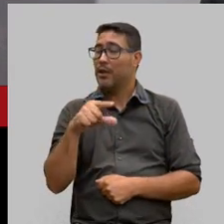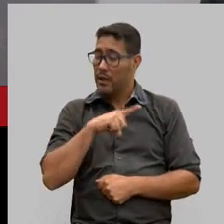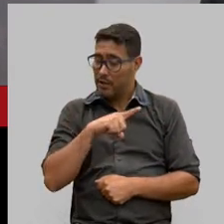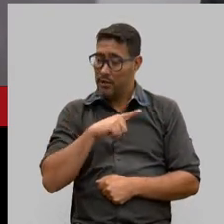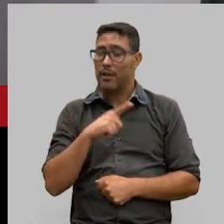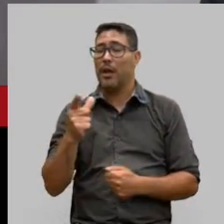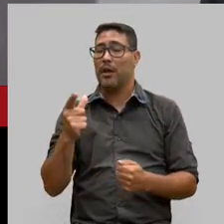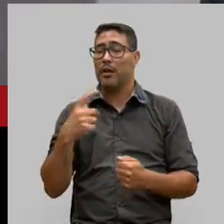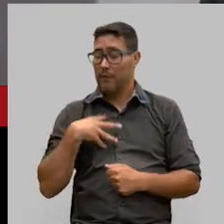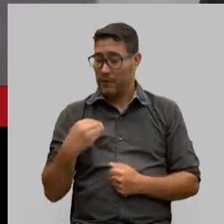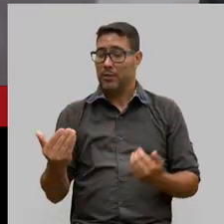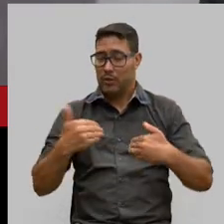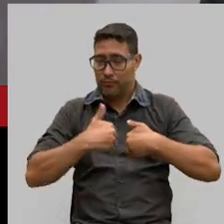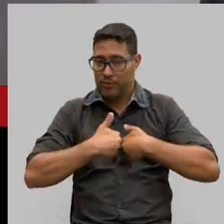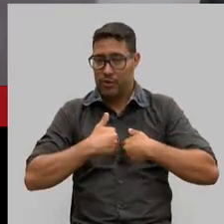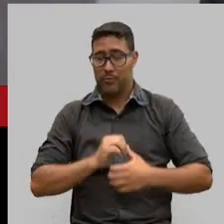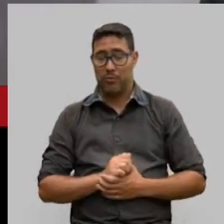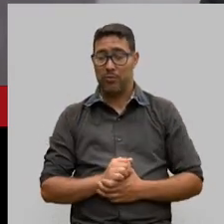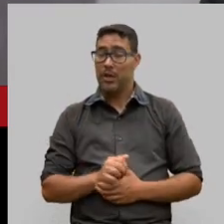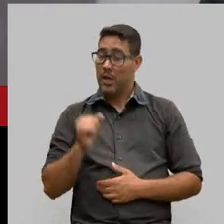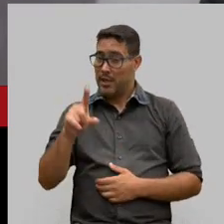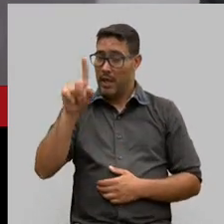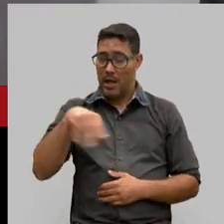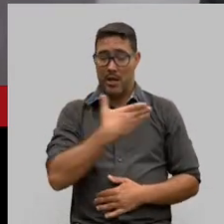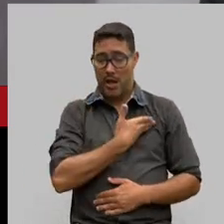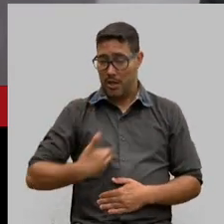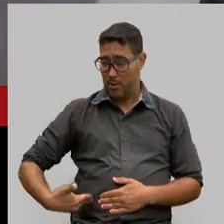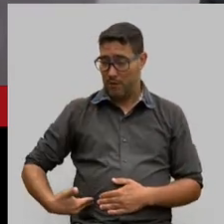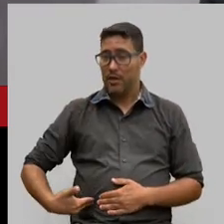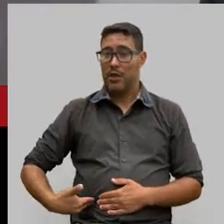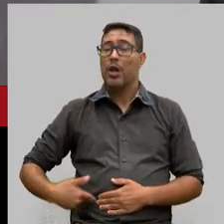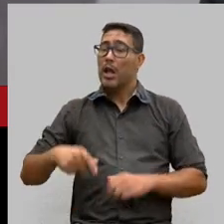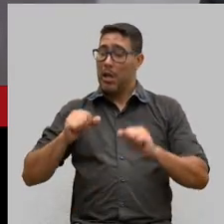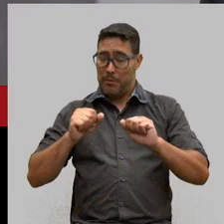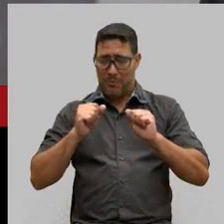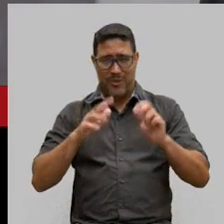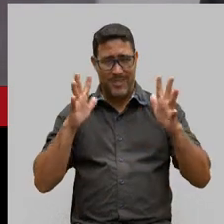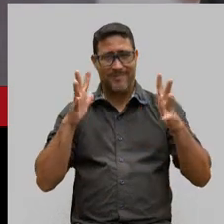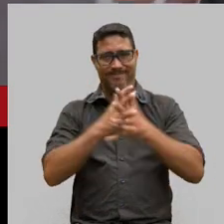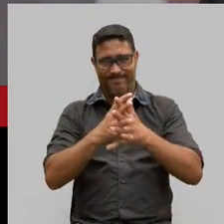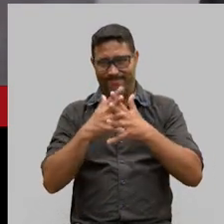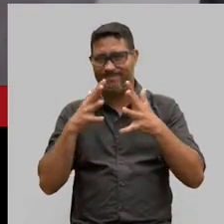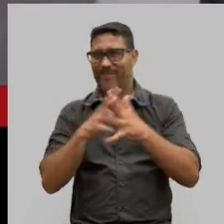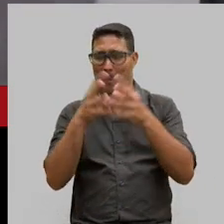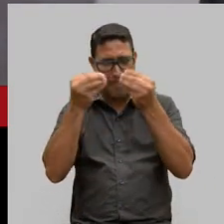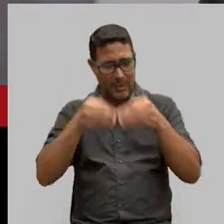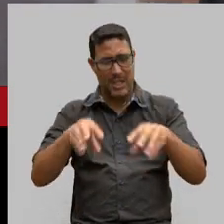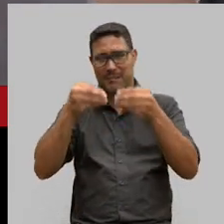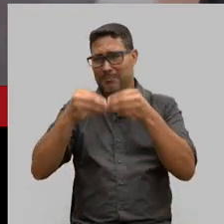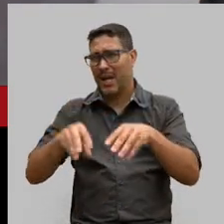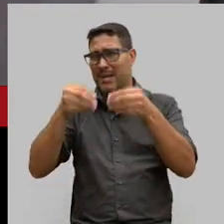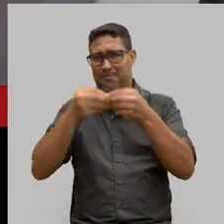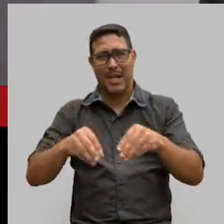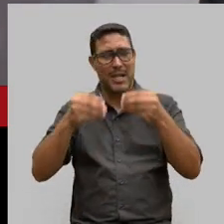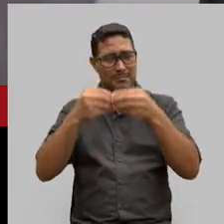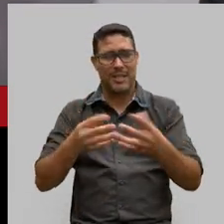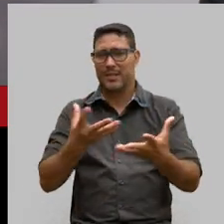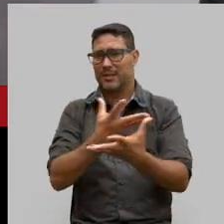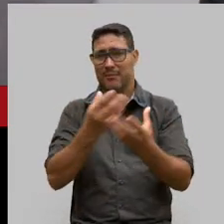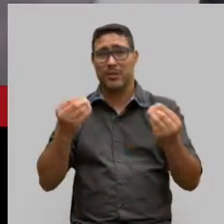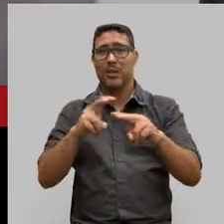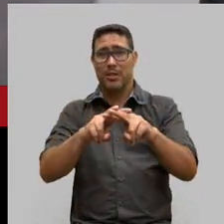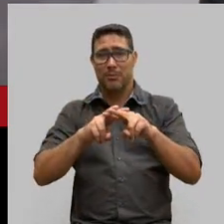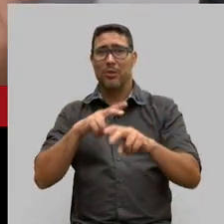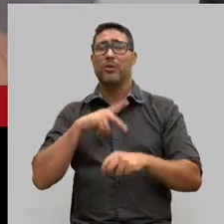ele está na posição de governo ele é capaz de prejudicar muita gente então nós precisamos de unir os nossos